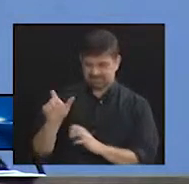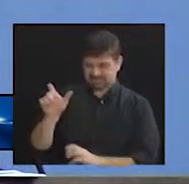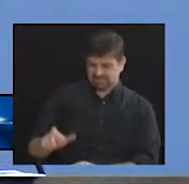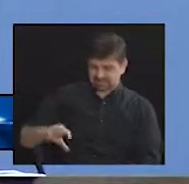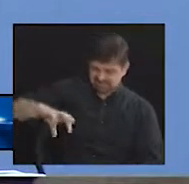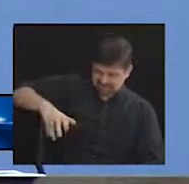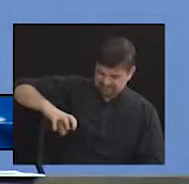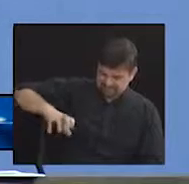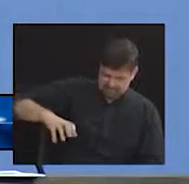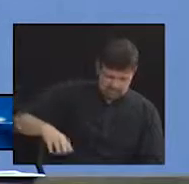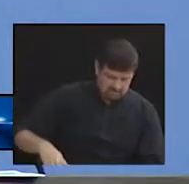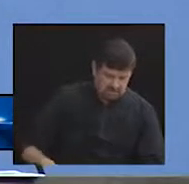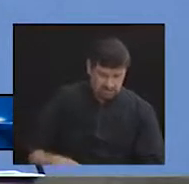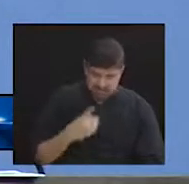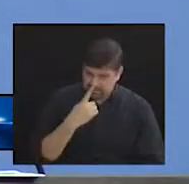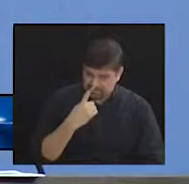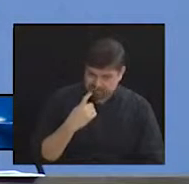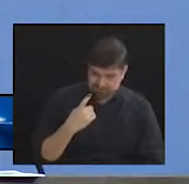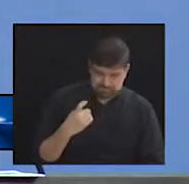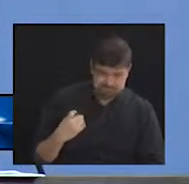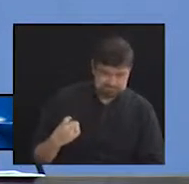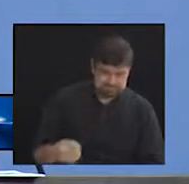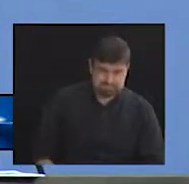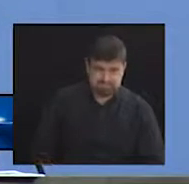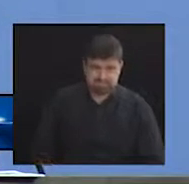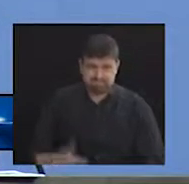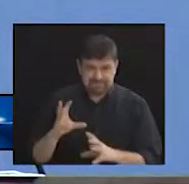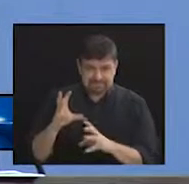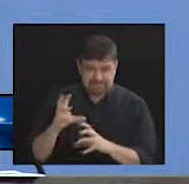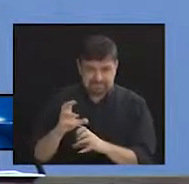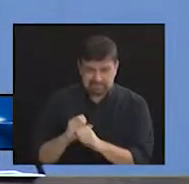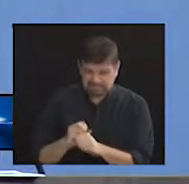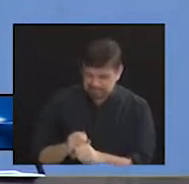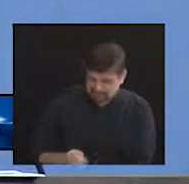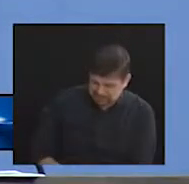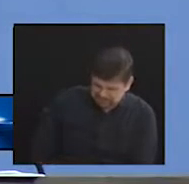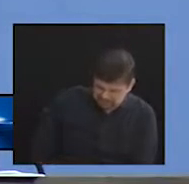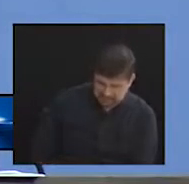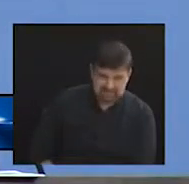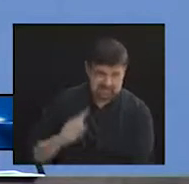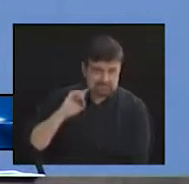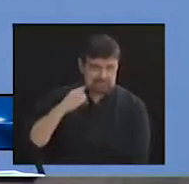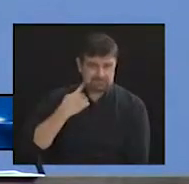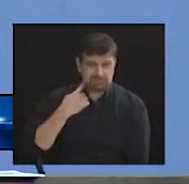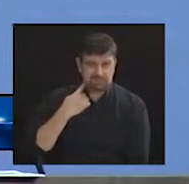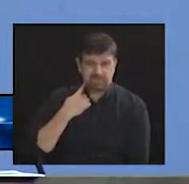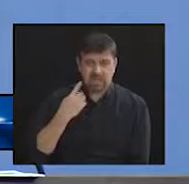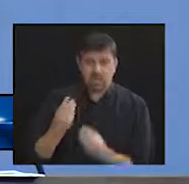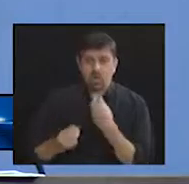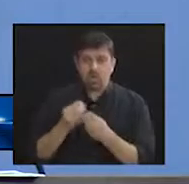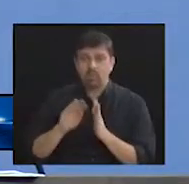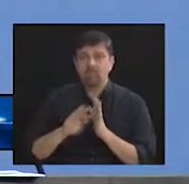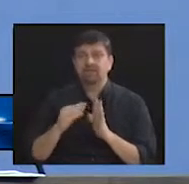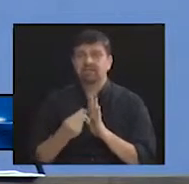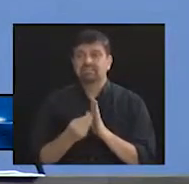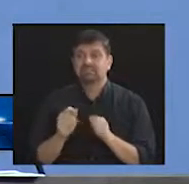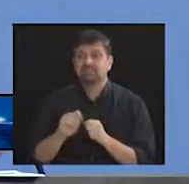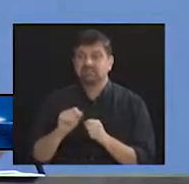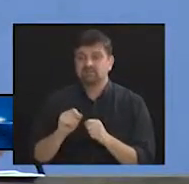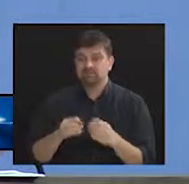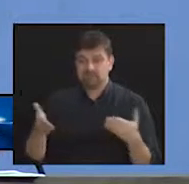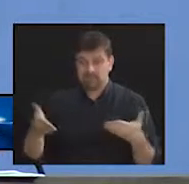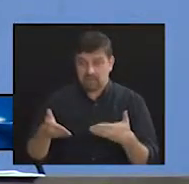odor de esgoto com aparência com o tuba turva com odor de esgoto e eu quero saber como é que essa nasa vai lidar com essa questão